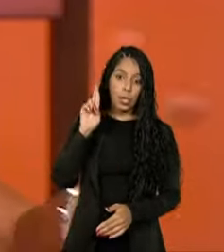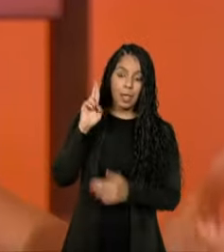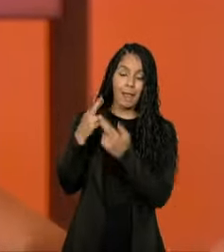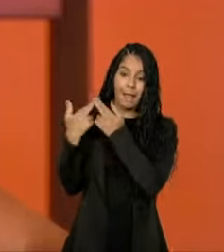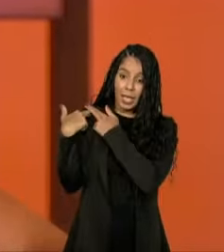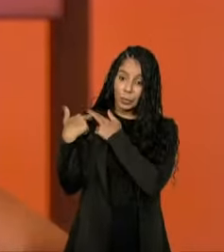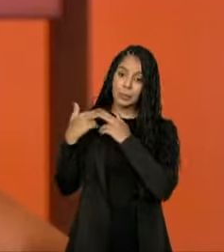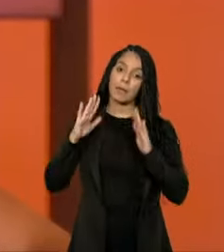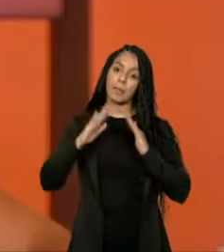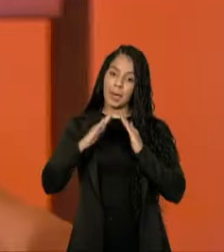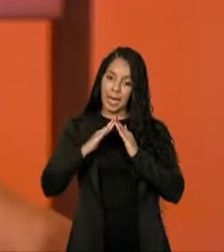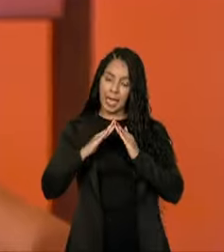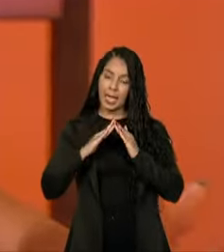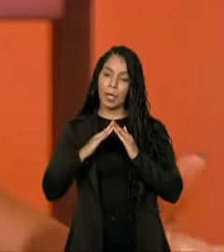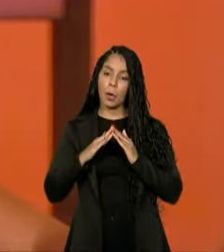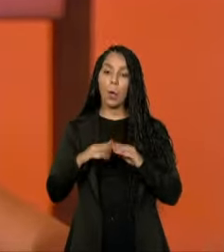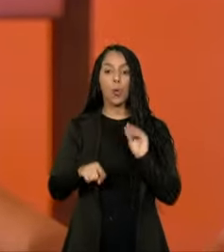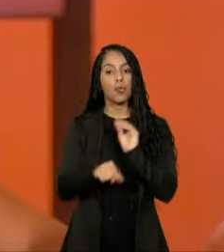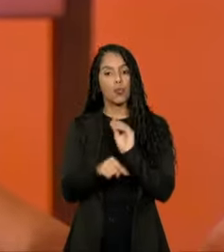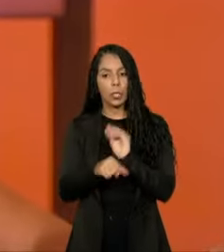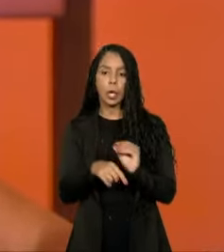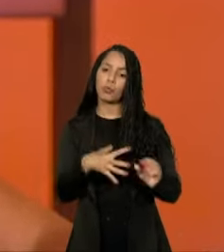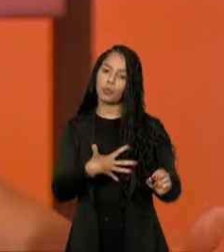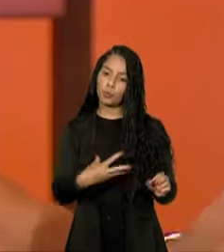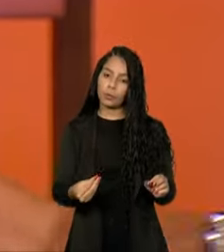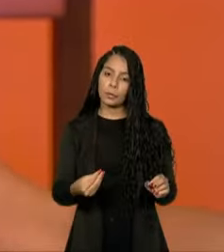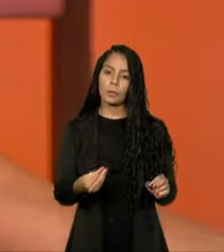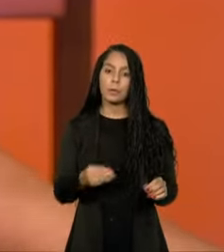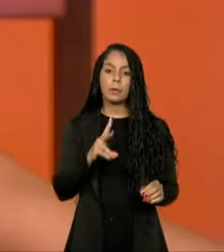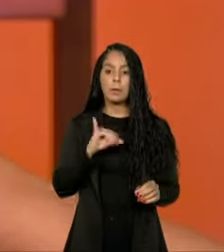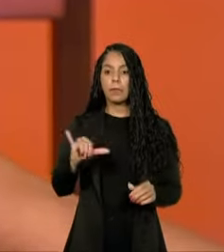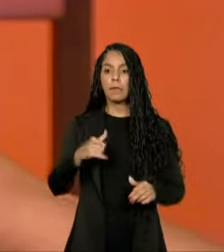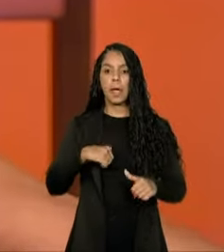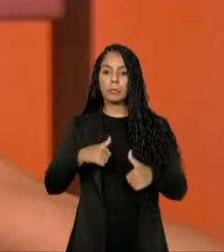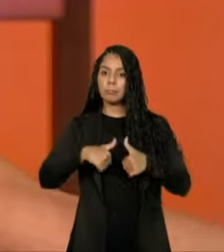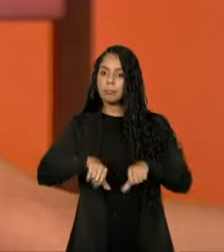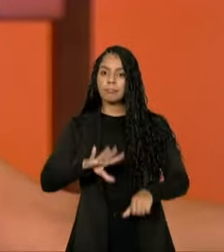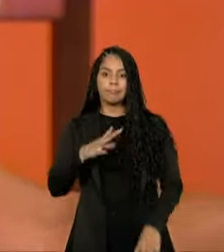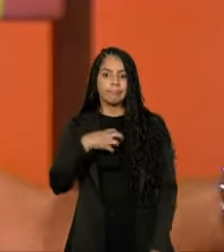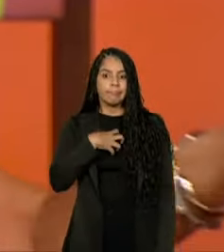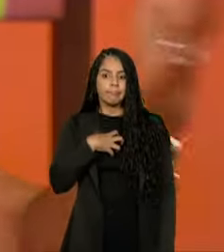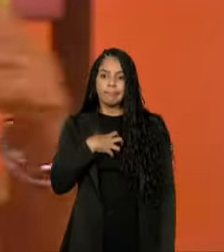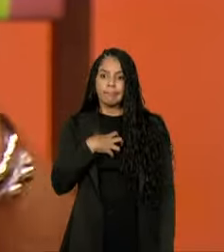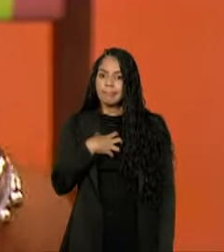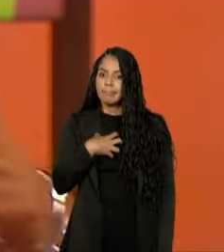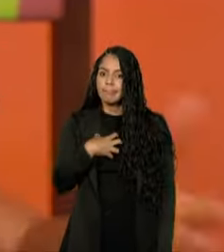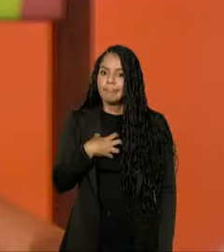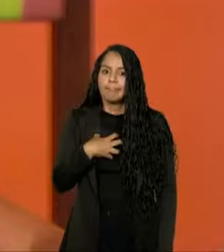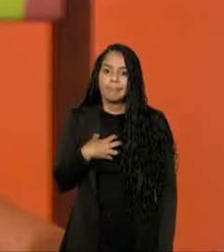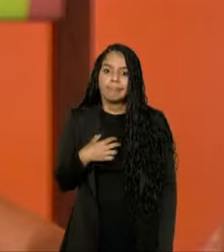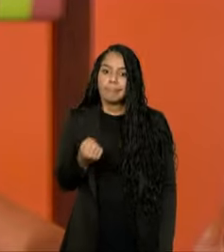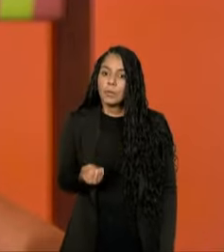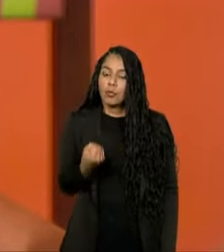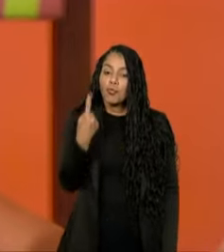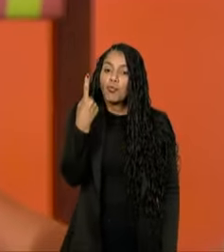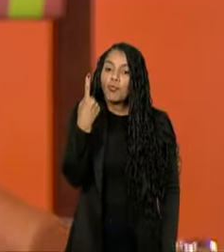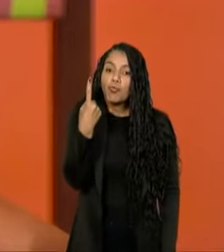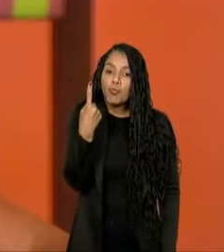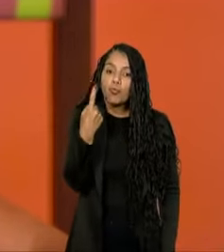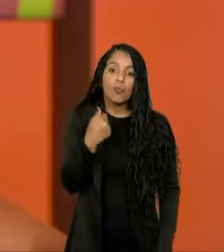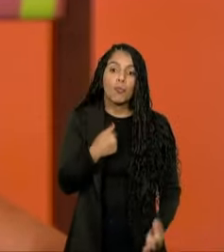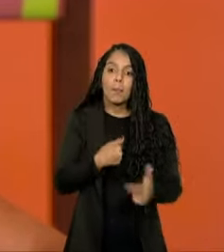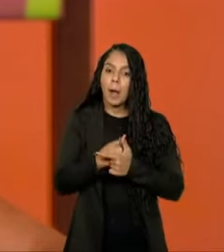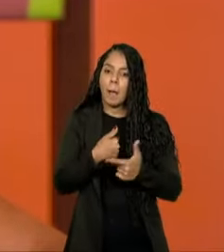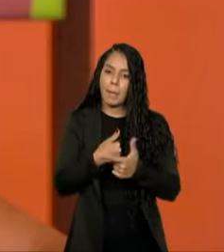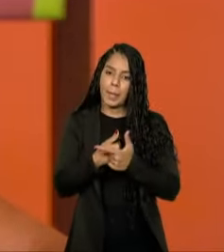ou, pelo menos, tomando conta da prole, né, dos filhos, você vai ficando aquilo ali. Para muitas pessoas, acaba sendo o seu único